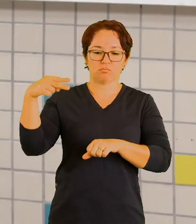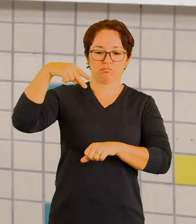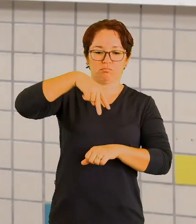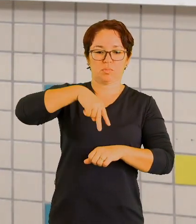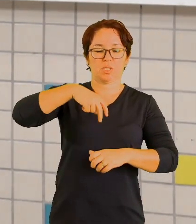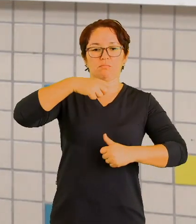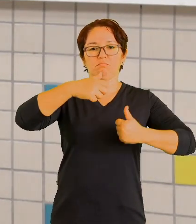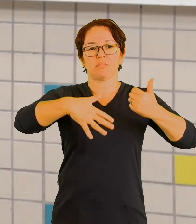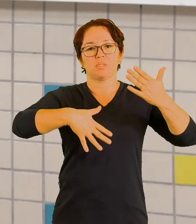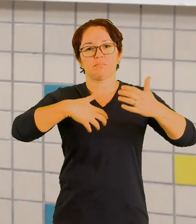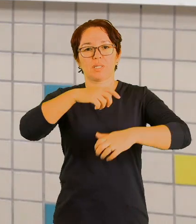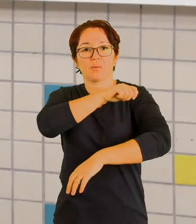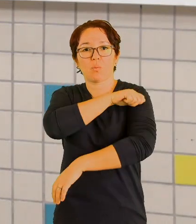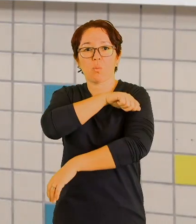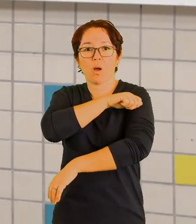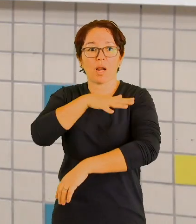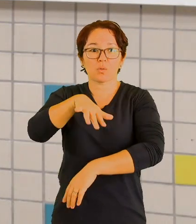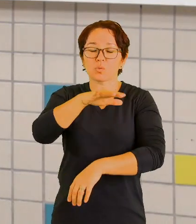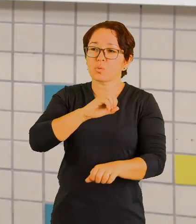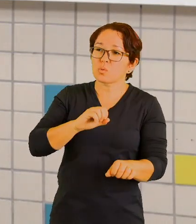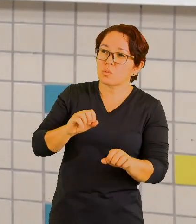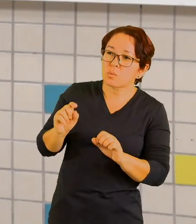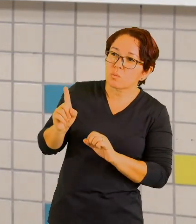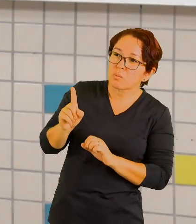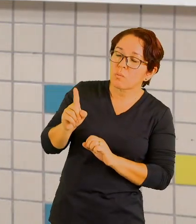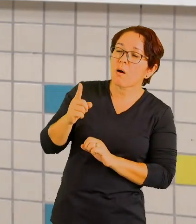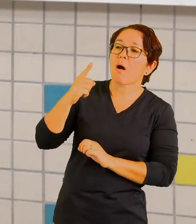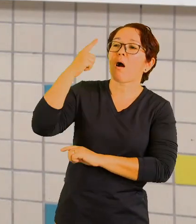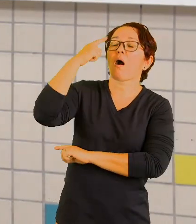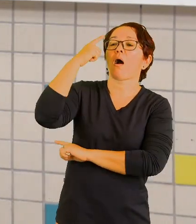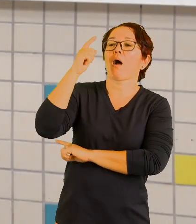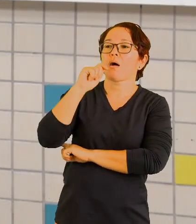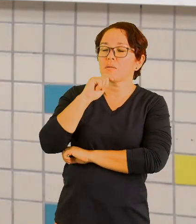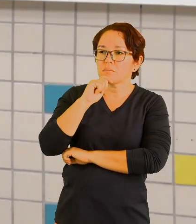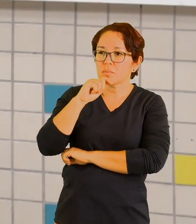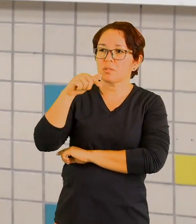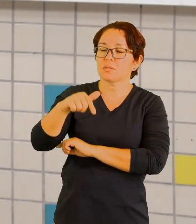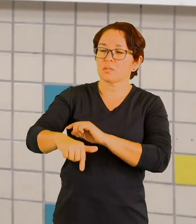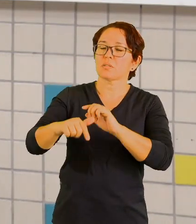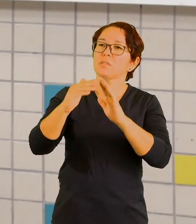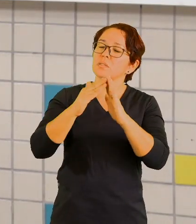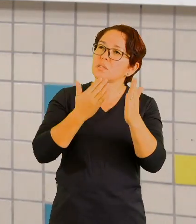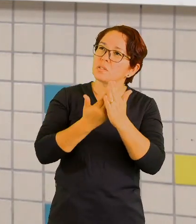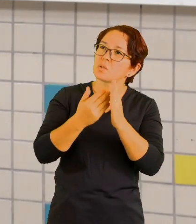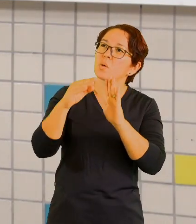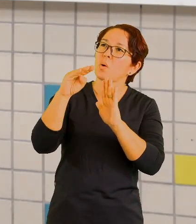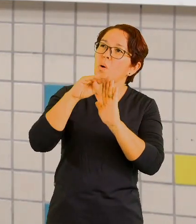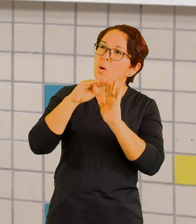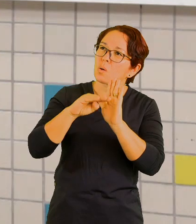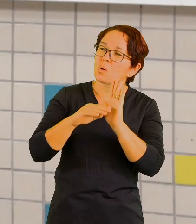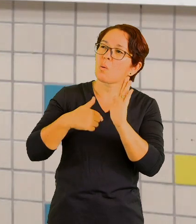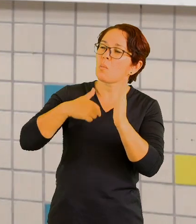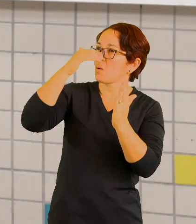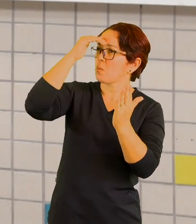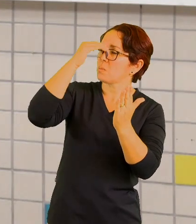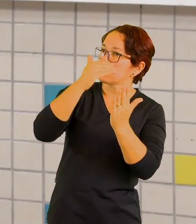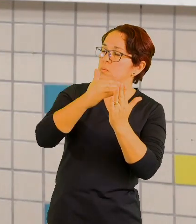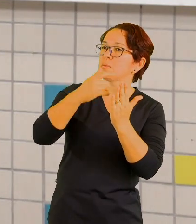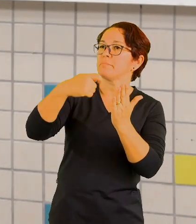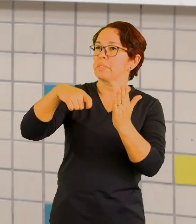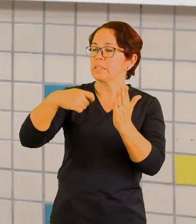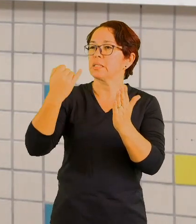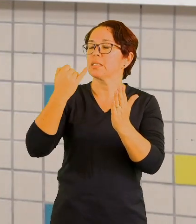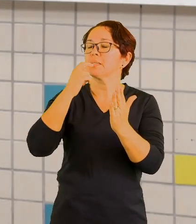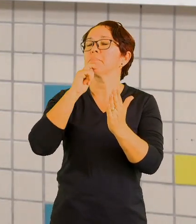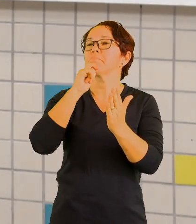que você, enquanto estudante, tenha conhecimento das normas que devem ser respeitadas dentro da